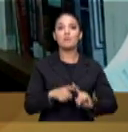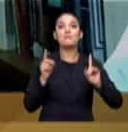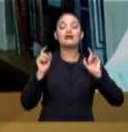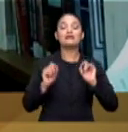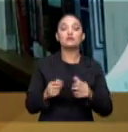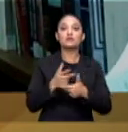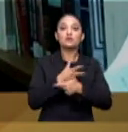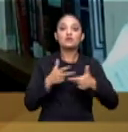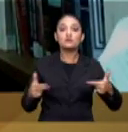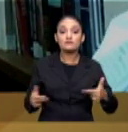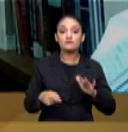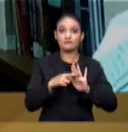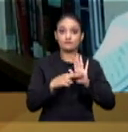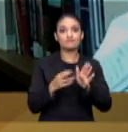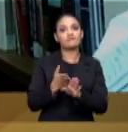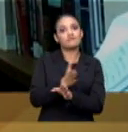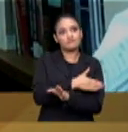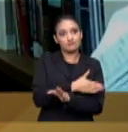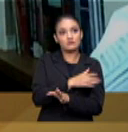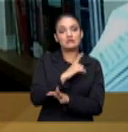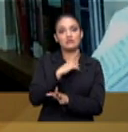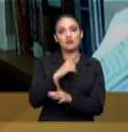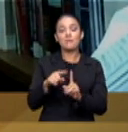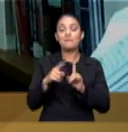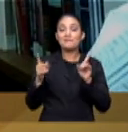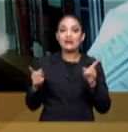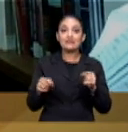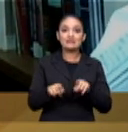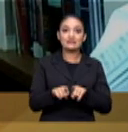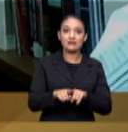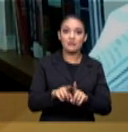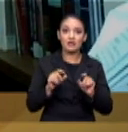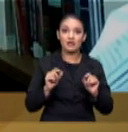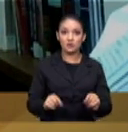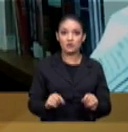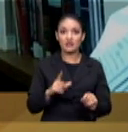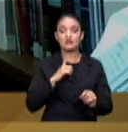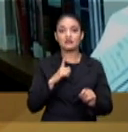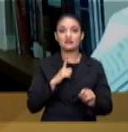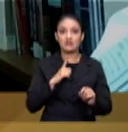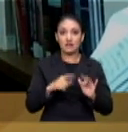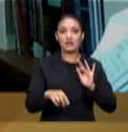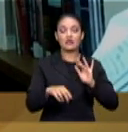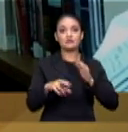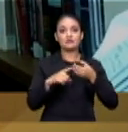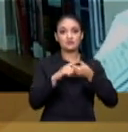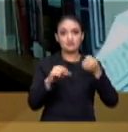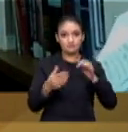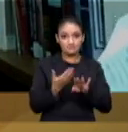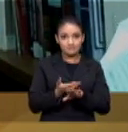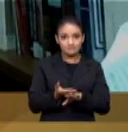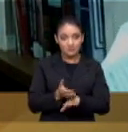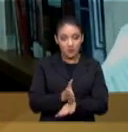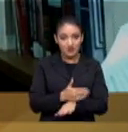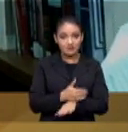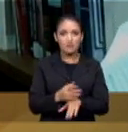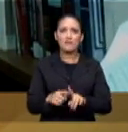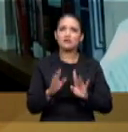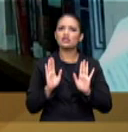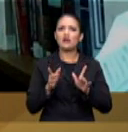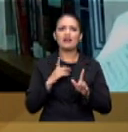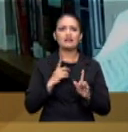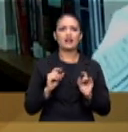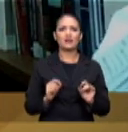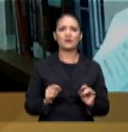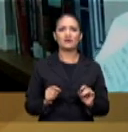constitucionais que disciplinavam a matéria. Mas mesmo esses dispositivos constitucionais anteriores já permitiam a